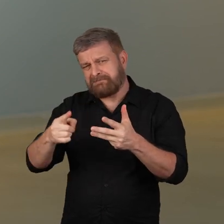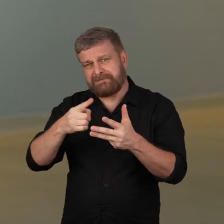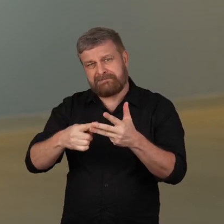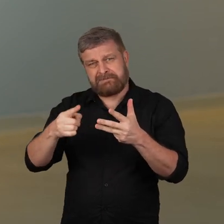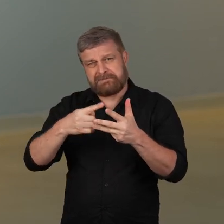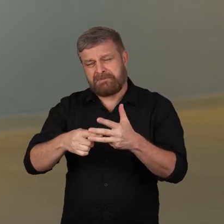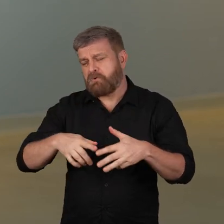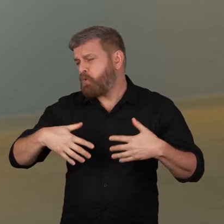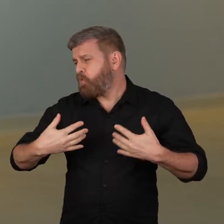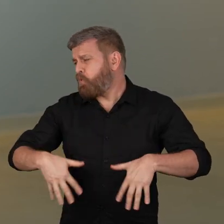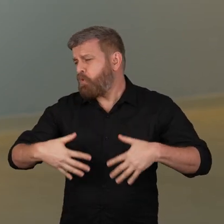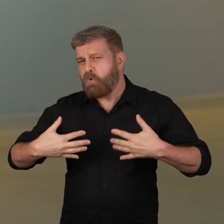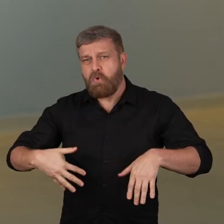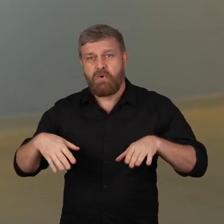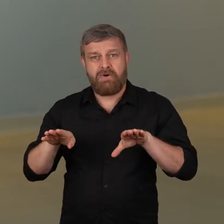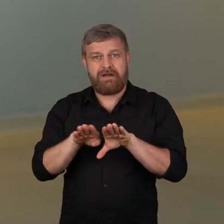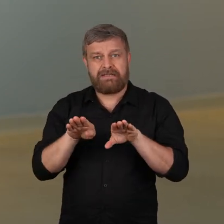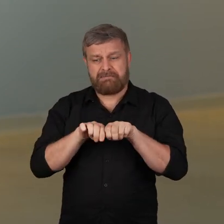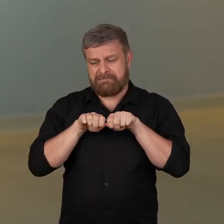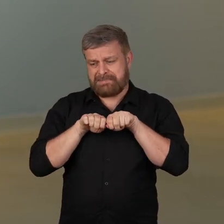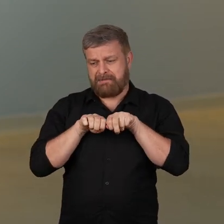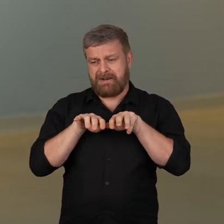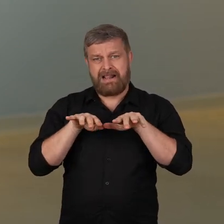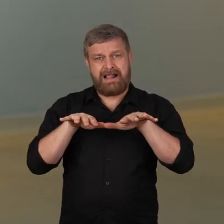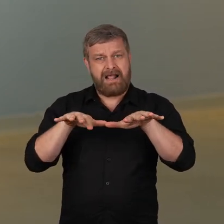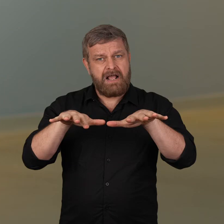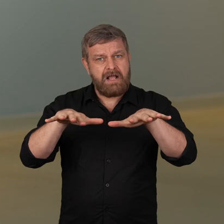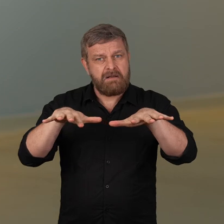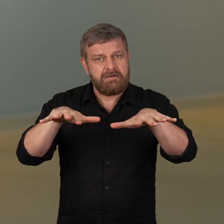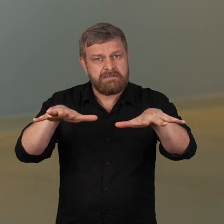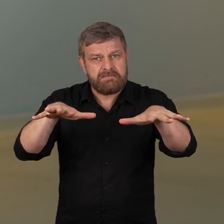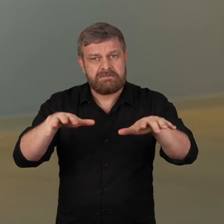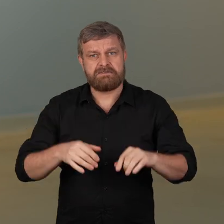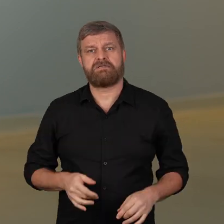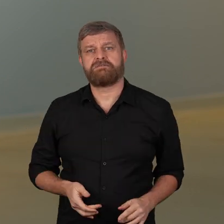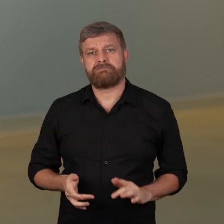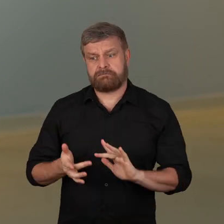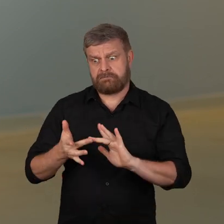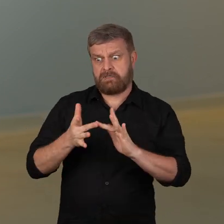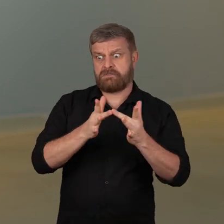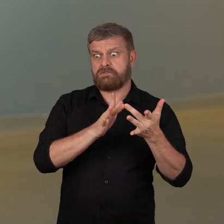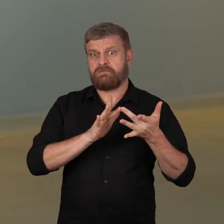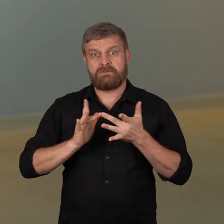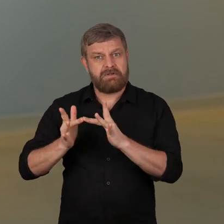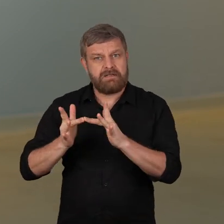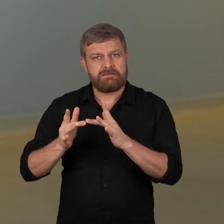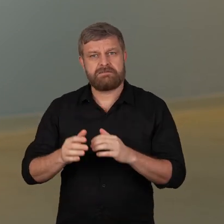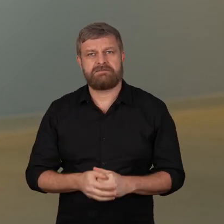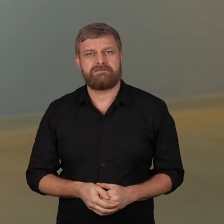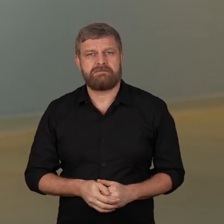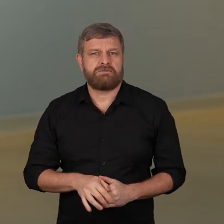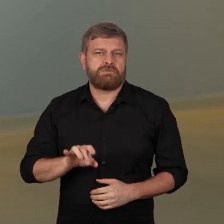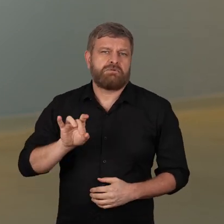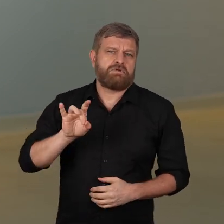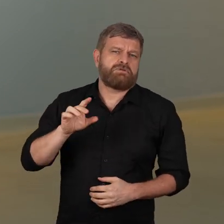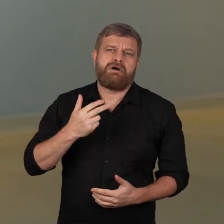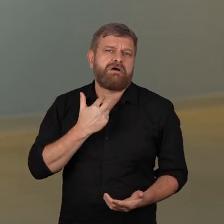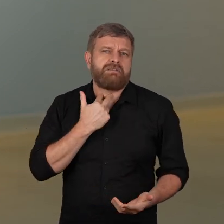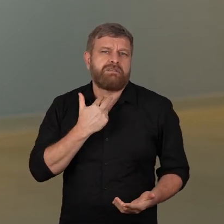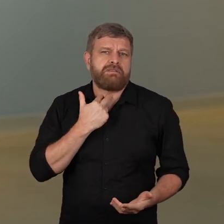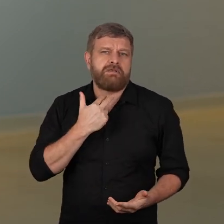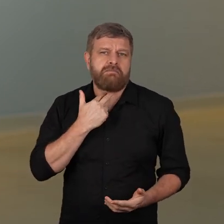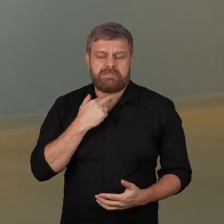mais intensos, e loiros. mais abrangentes, mais multidimensionais. Então não é mais possível